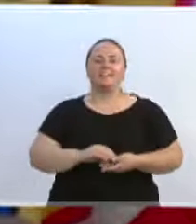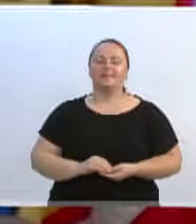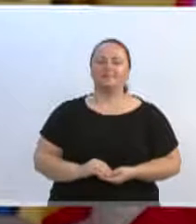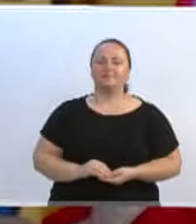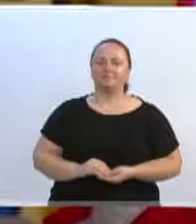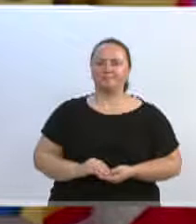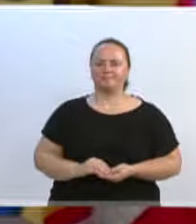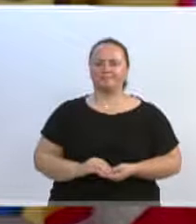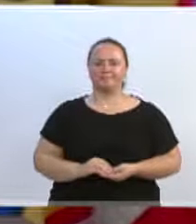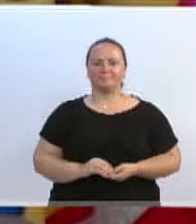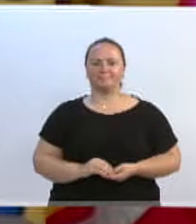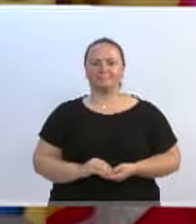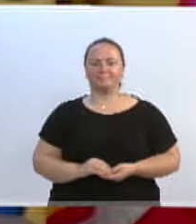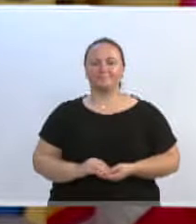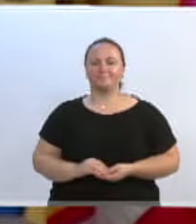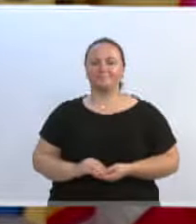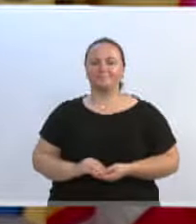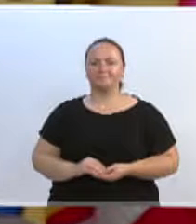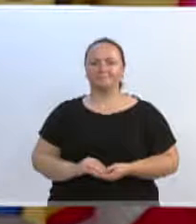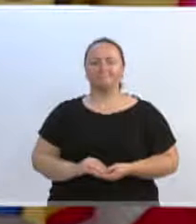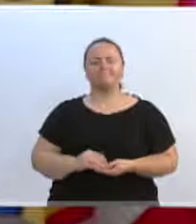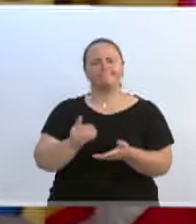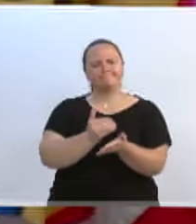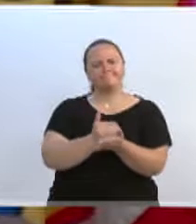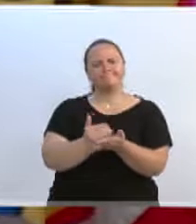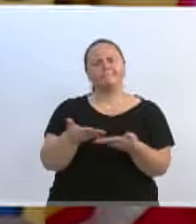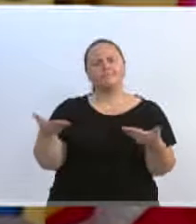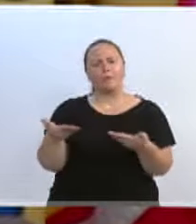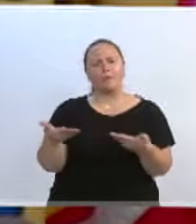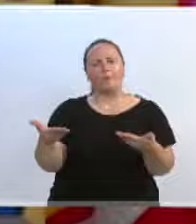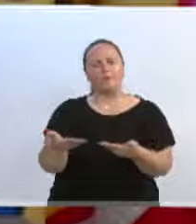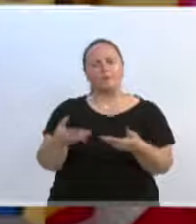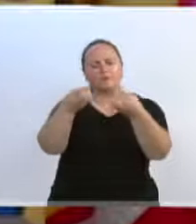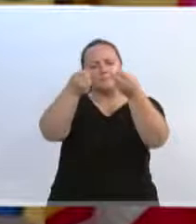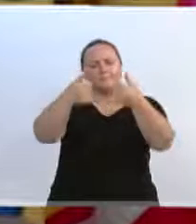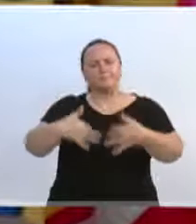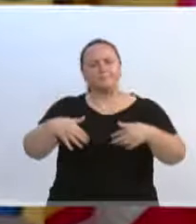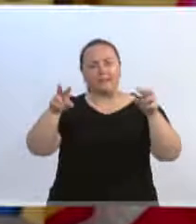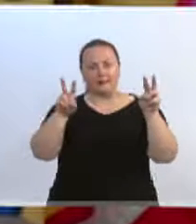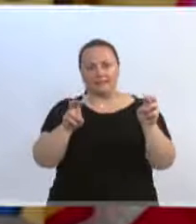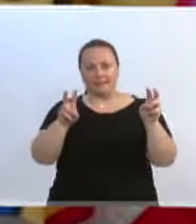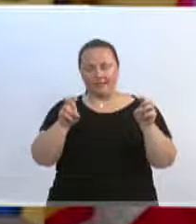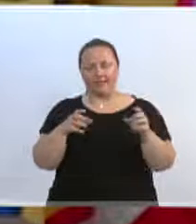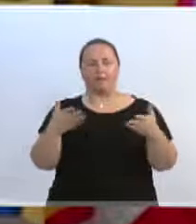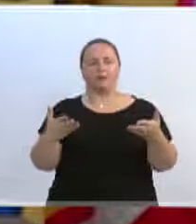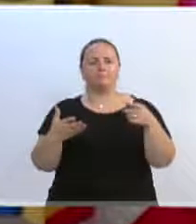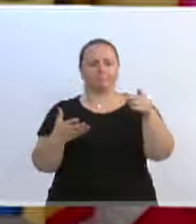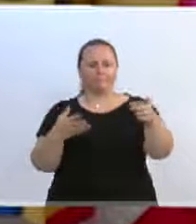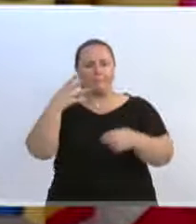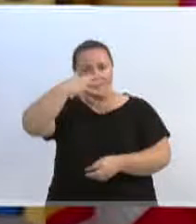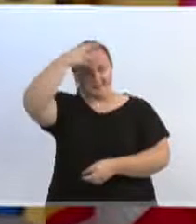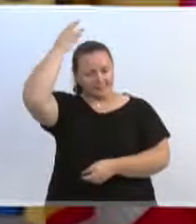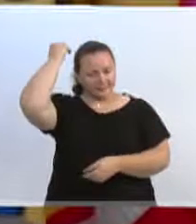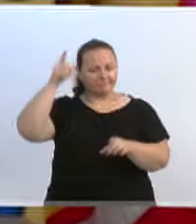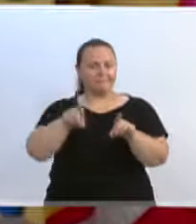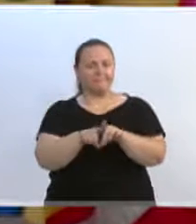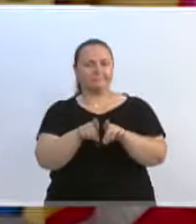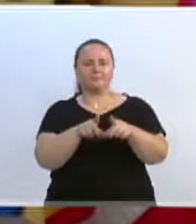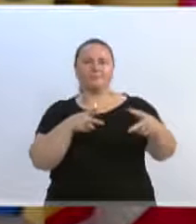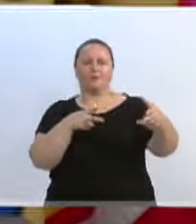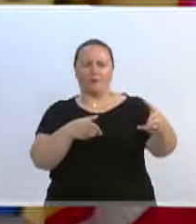Eu queria iniciar a fala de hoje, um tema que o vereador Alexandre Matias também tem bastante conhecimento, que é falar sobre o